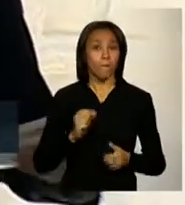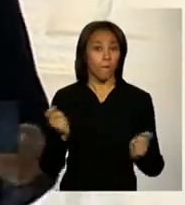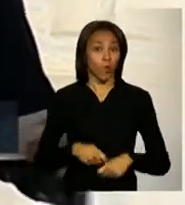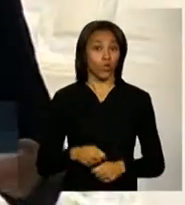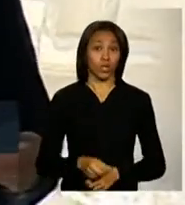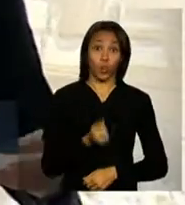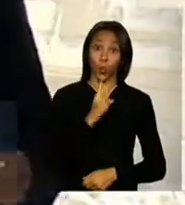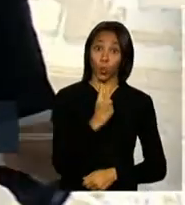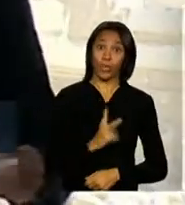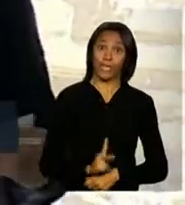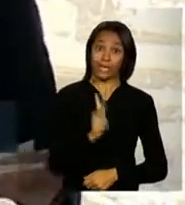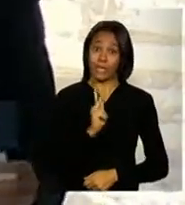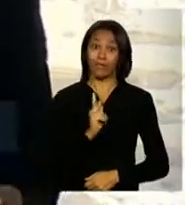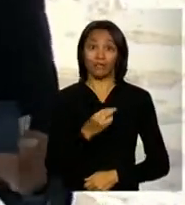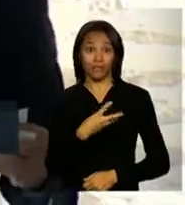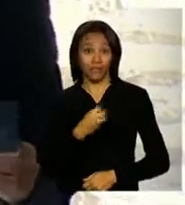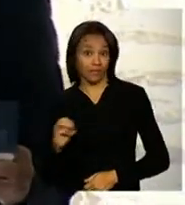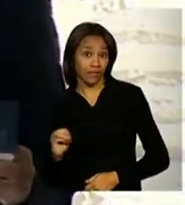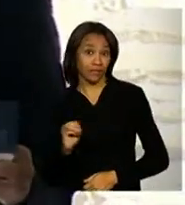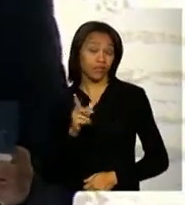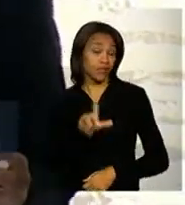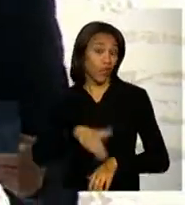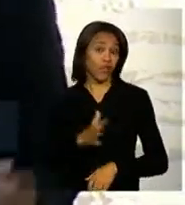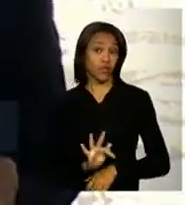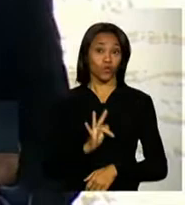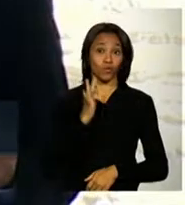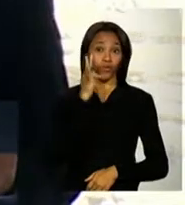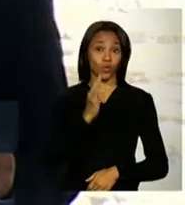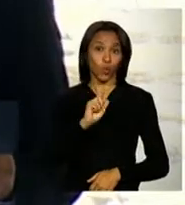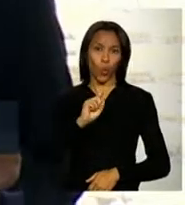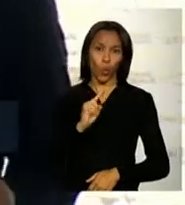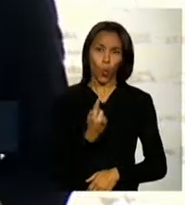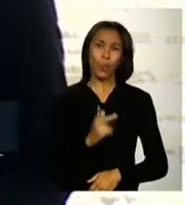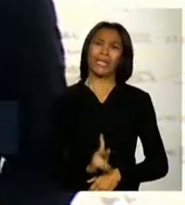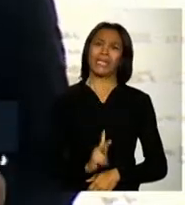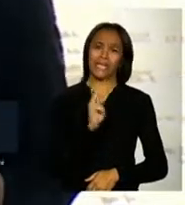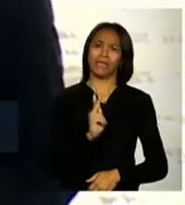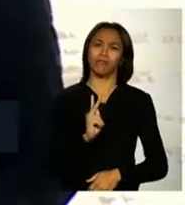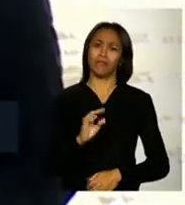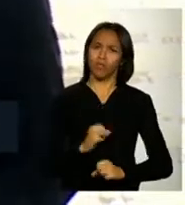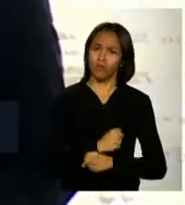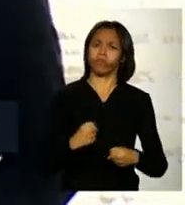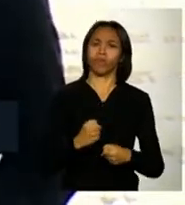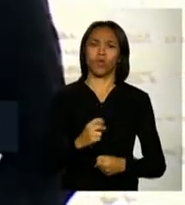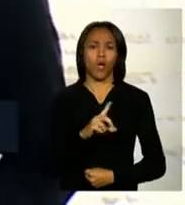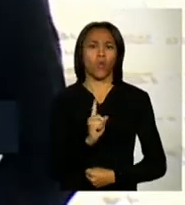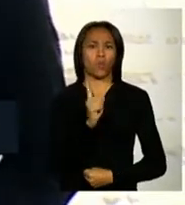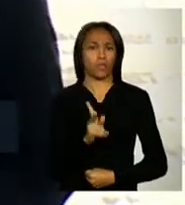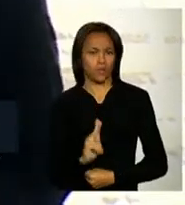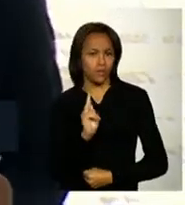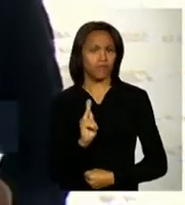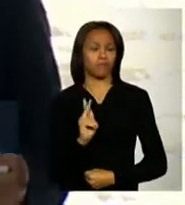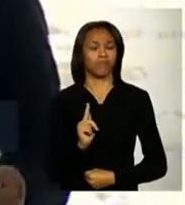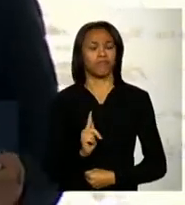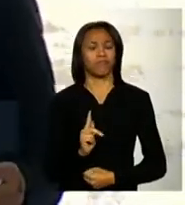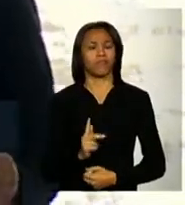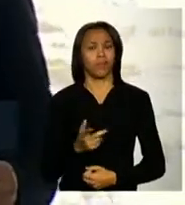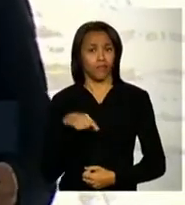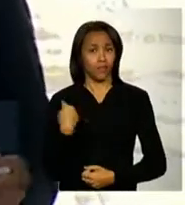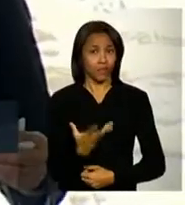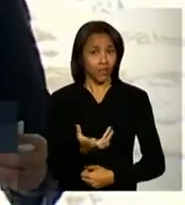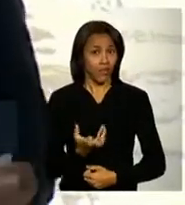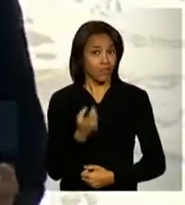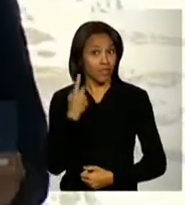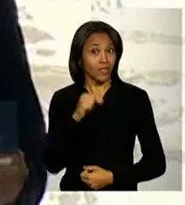e 300 1 kg e 200 de repente no Futuro 1 kg de ração e engordar 1 kg nós queremos que os nossos